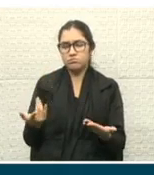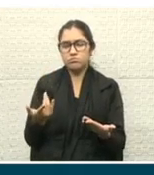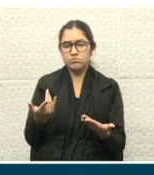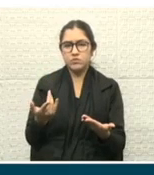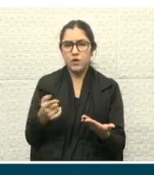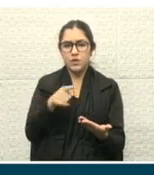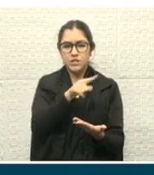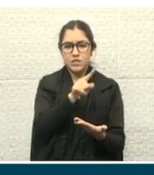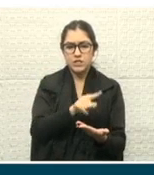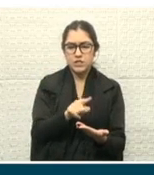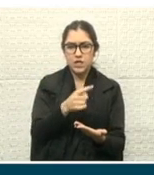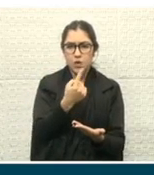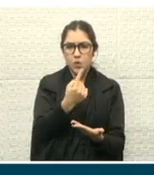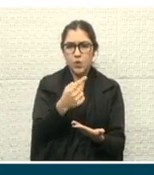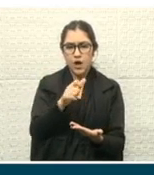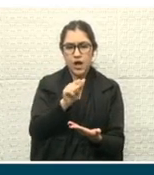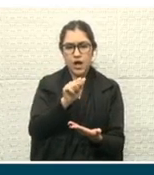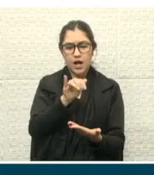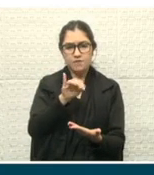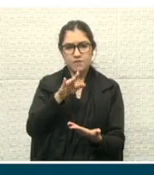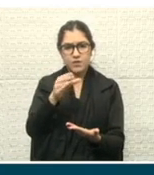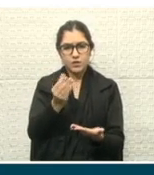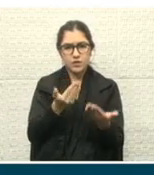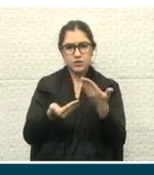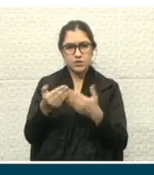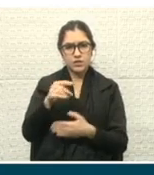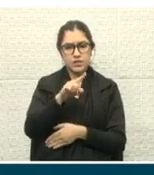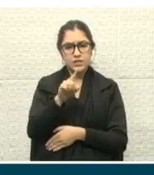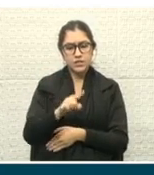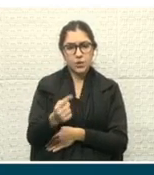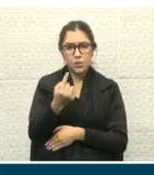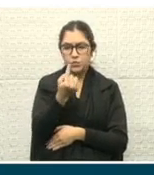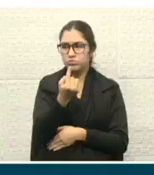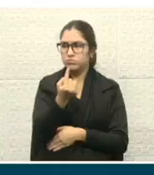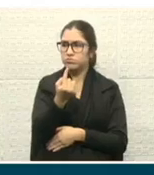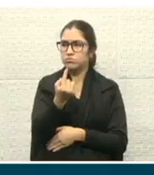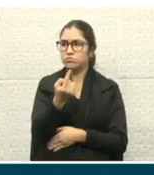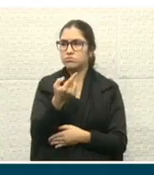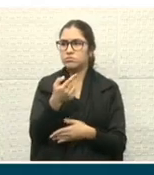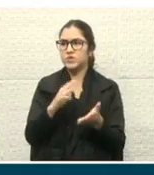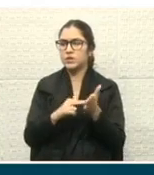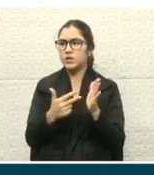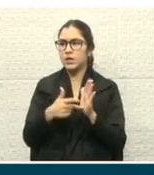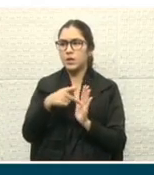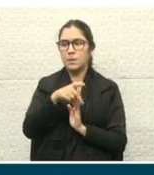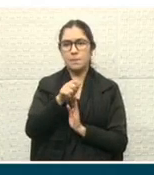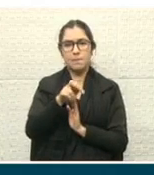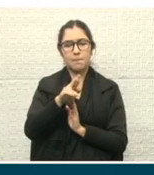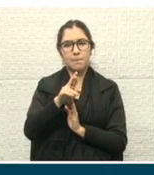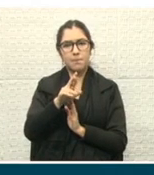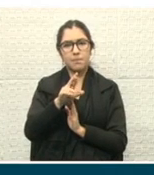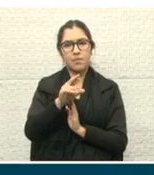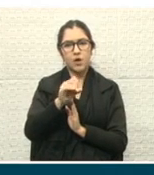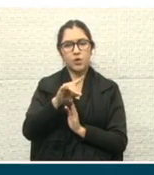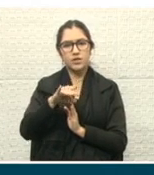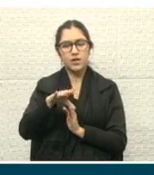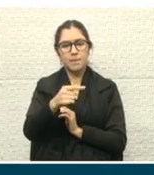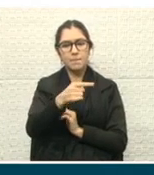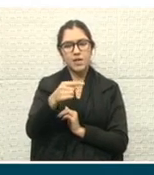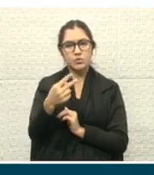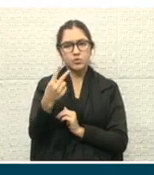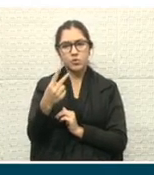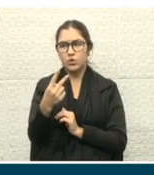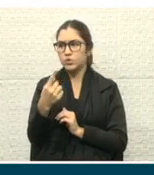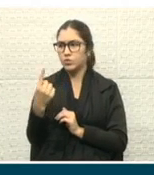esse Z1, o afixo associado ao número Z1, corresponde ao par ordenado menos 2,